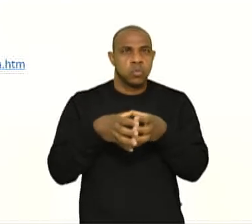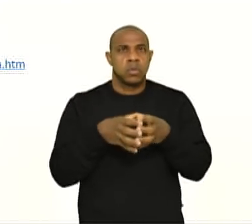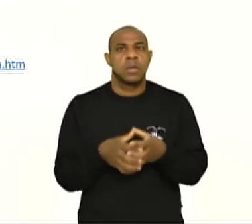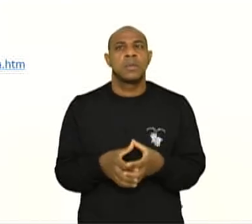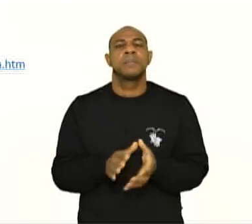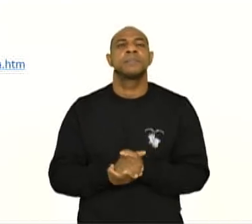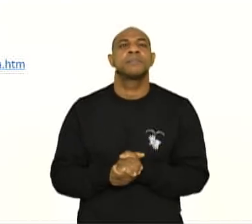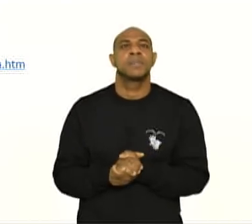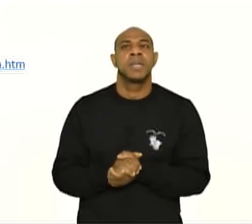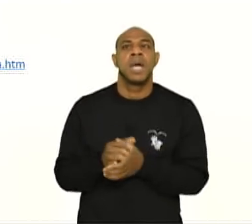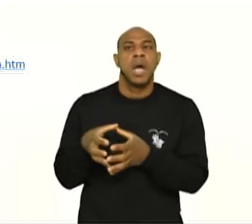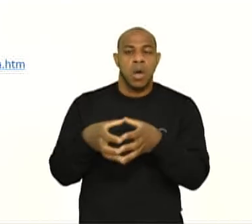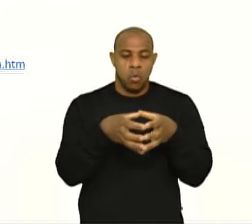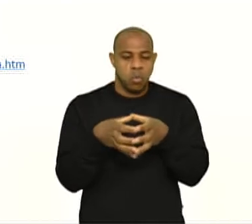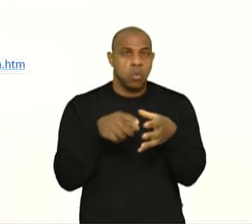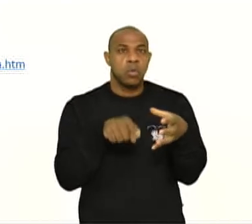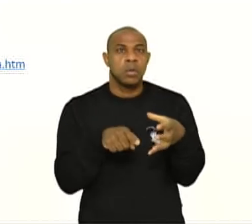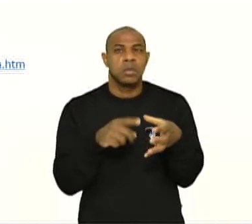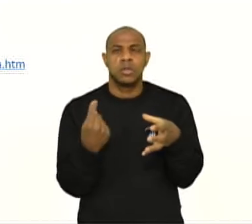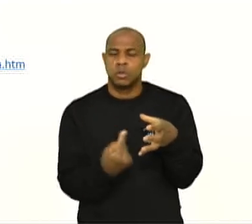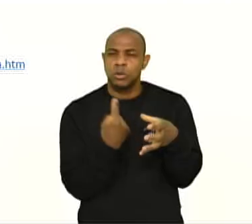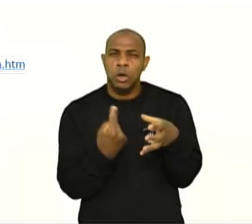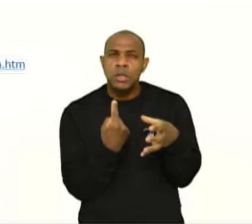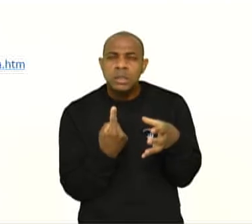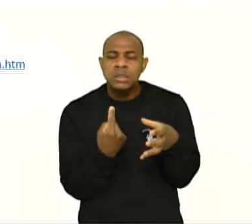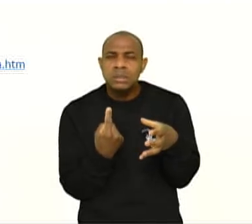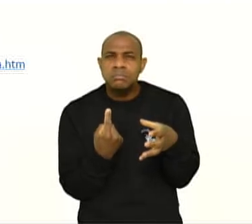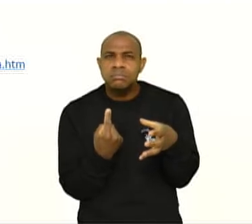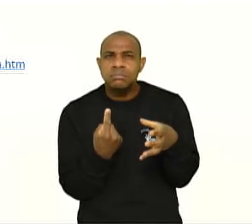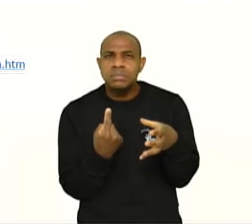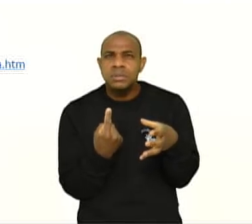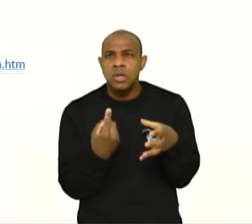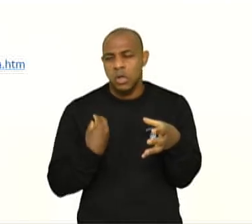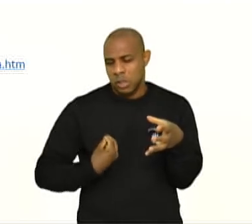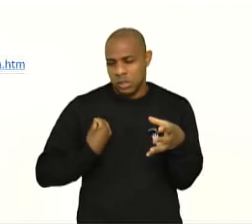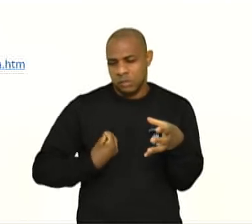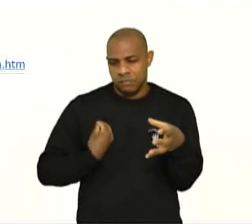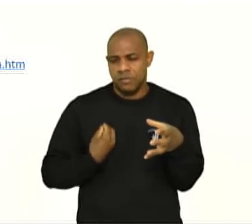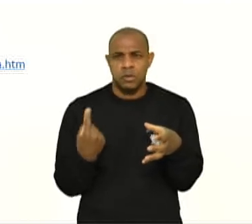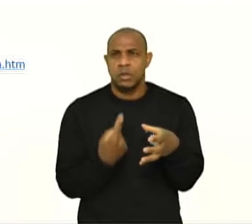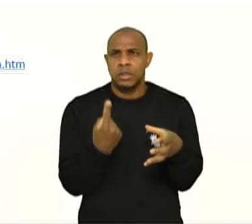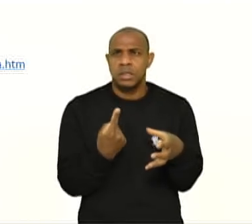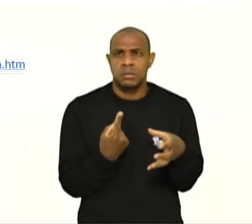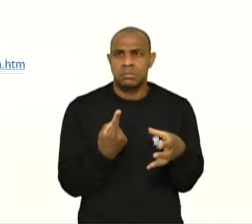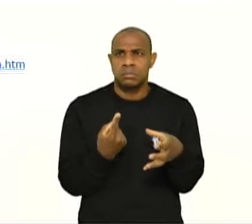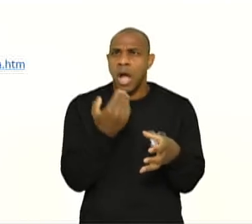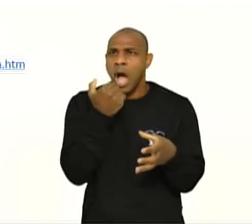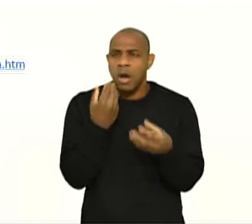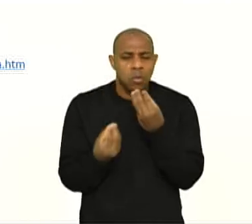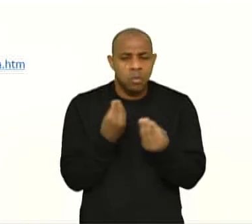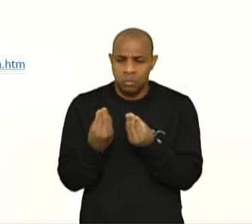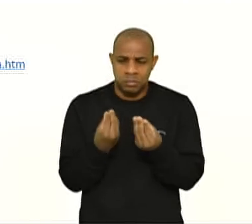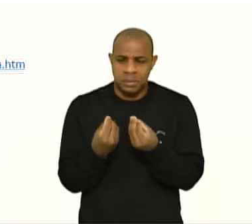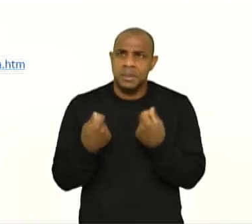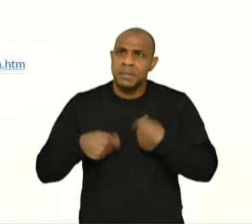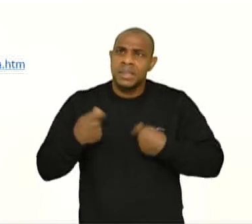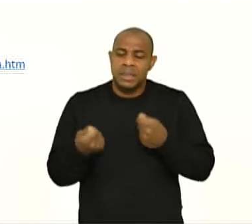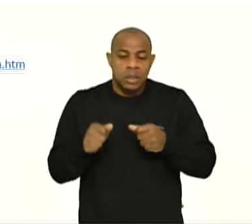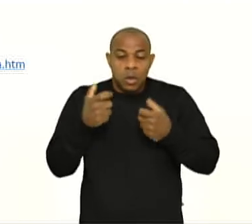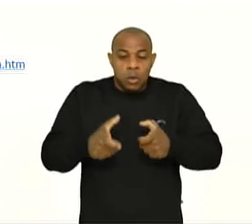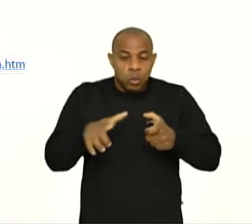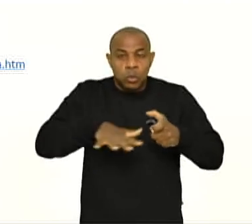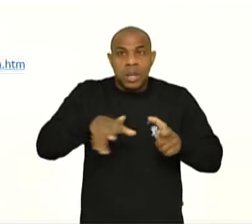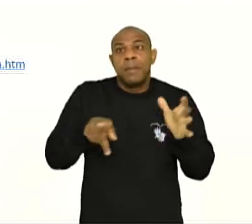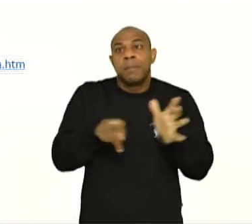que assim, gente, a comunidade sozinha, os seres vivos sozinhos, eles não se mantêm. Eles precisam de condições